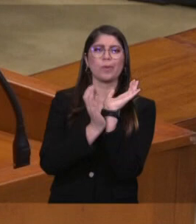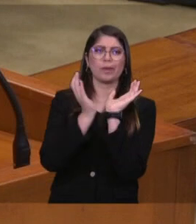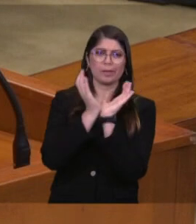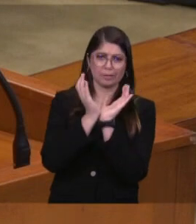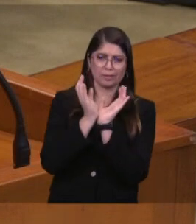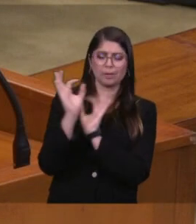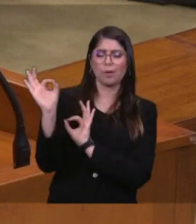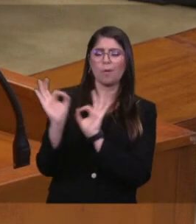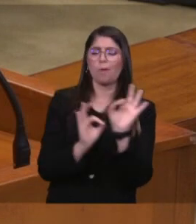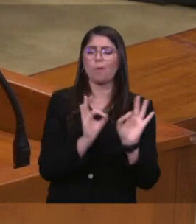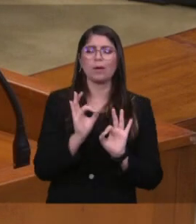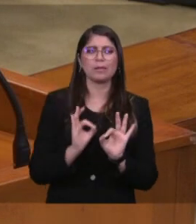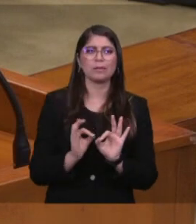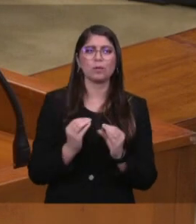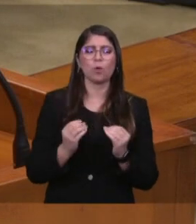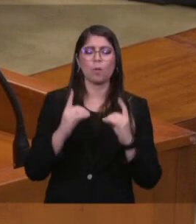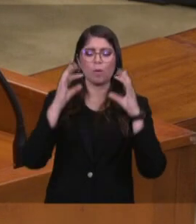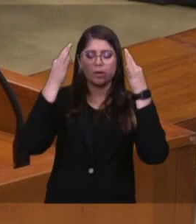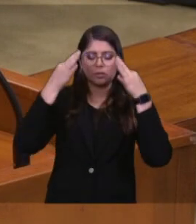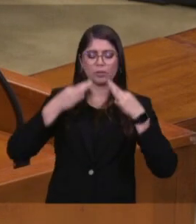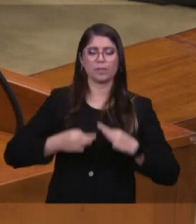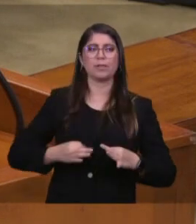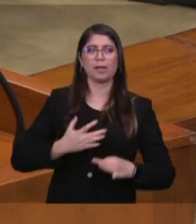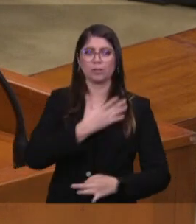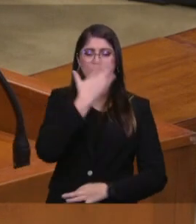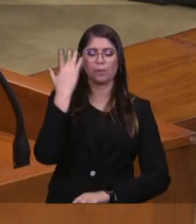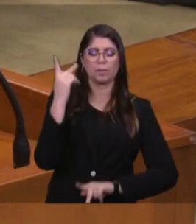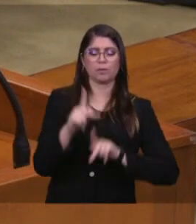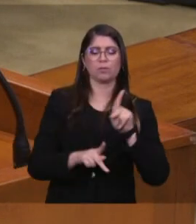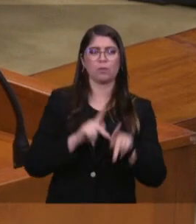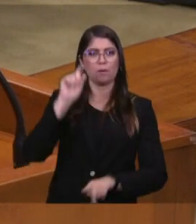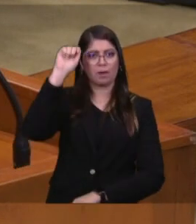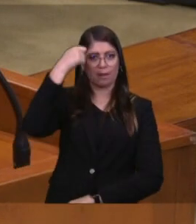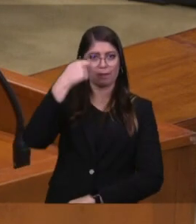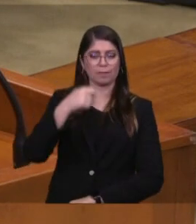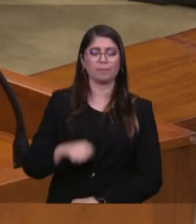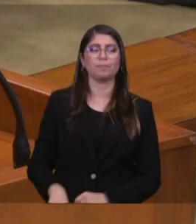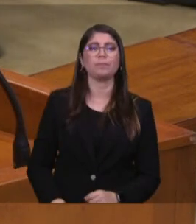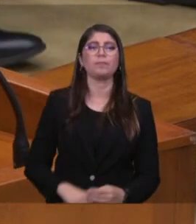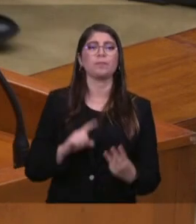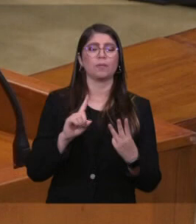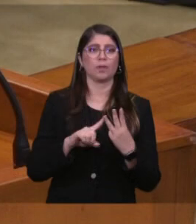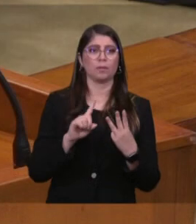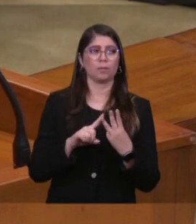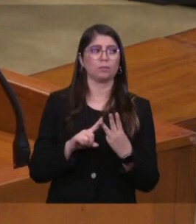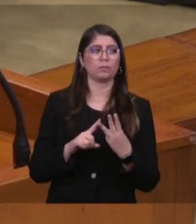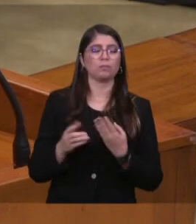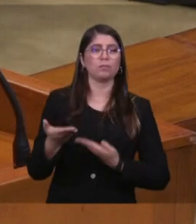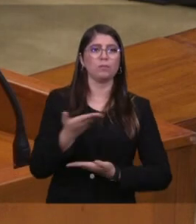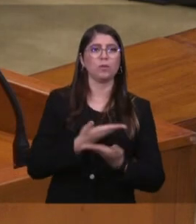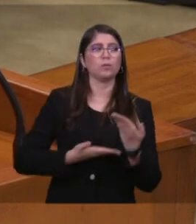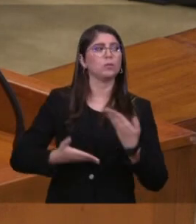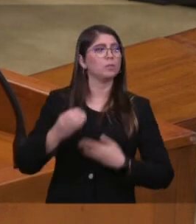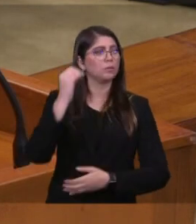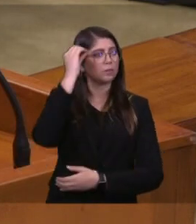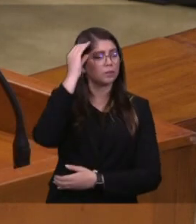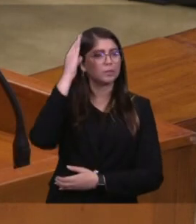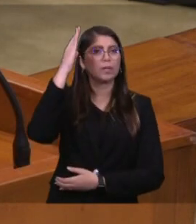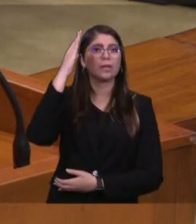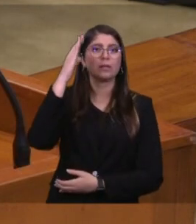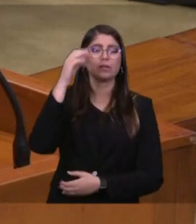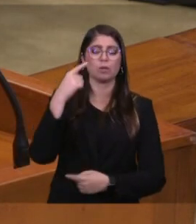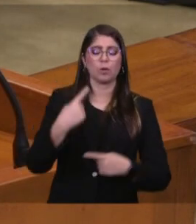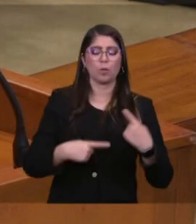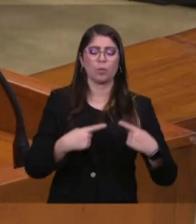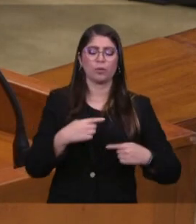a efetivação da dignidade da população negra. Por fim, à luz das contribuições intelectuais, políticas e jurídicas